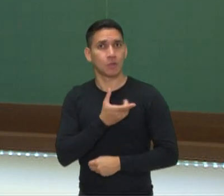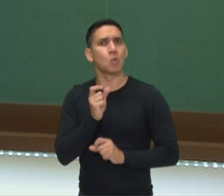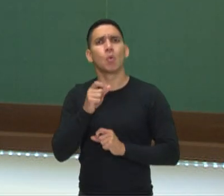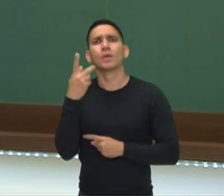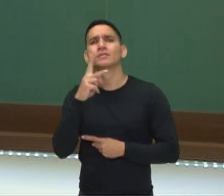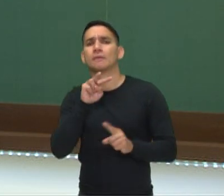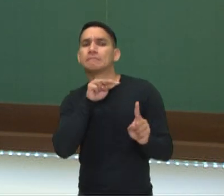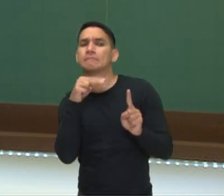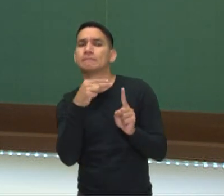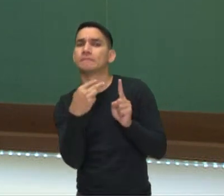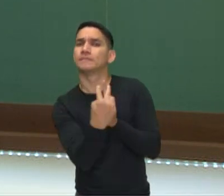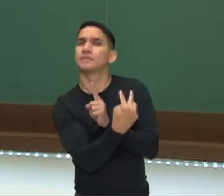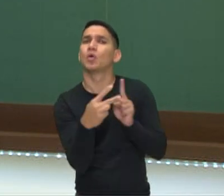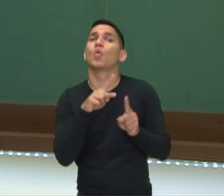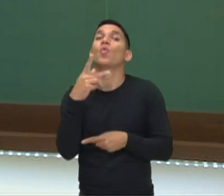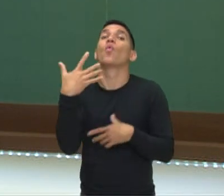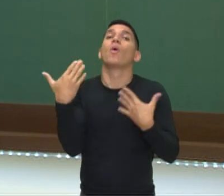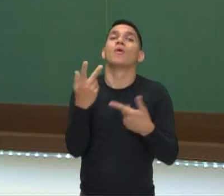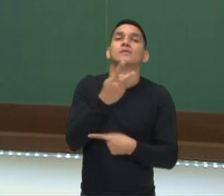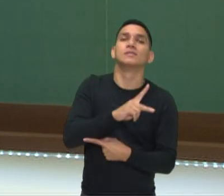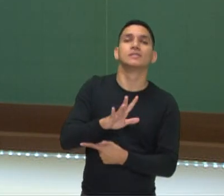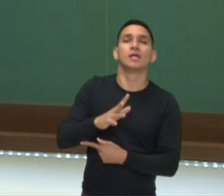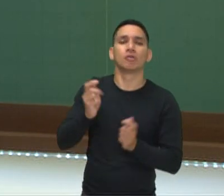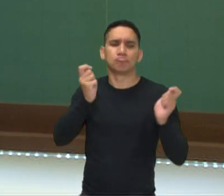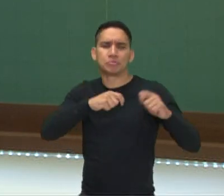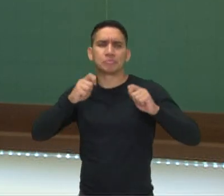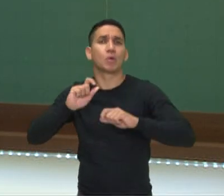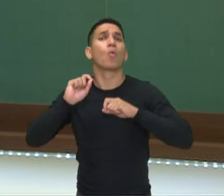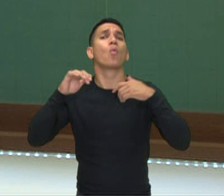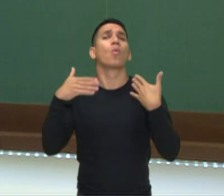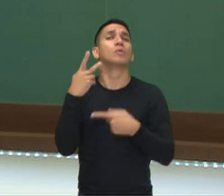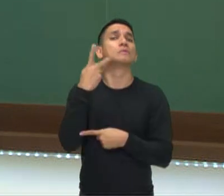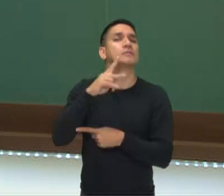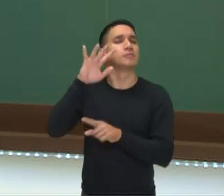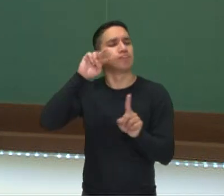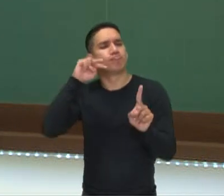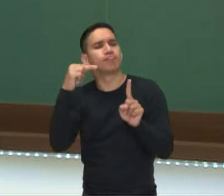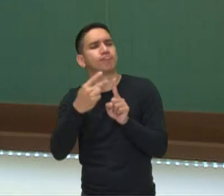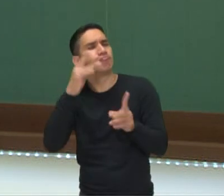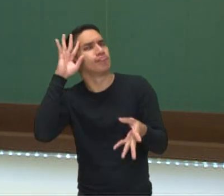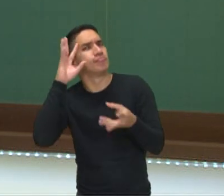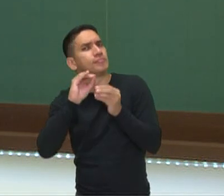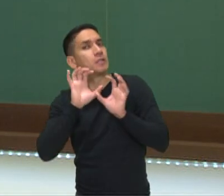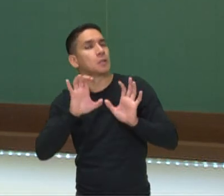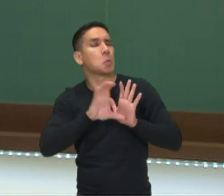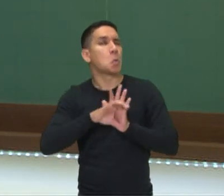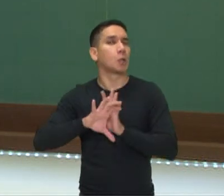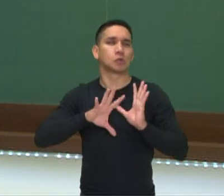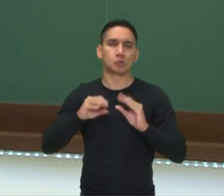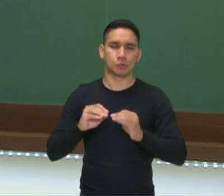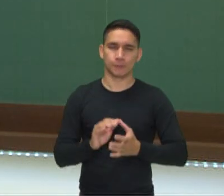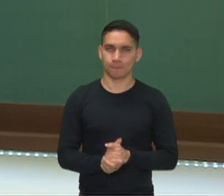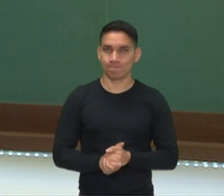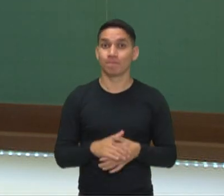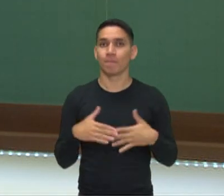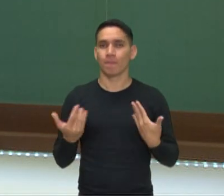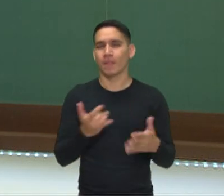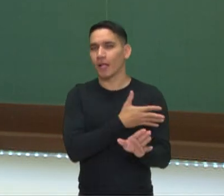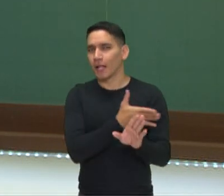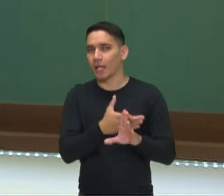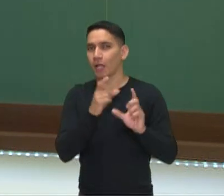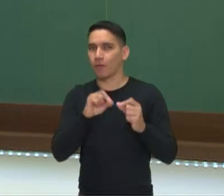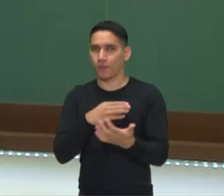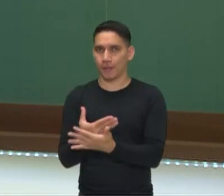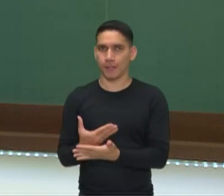né? Quais são as suas competências, o que, que vocês pensam sobre esses conceitos todos. Vamos agora para a revisão da